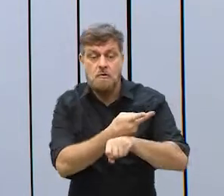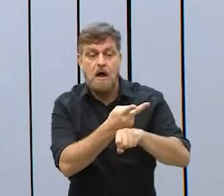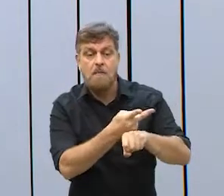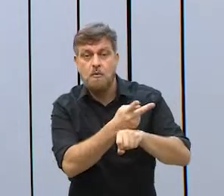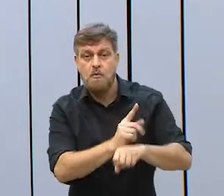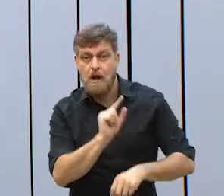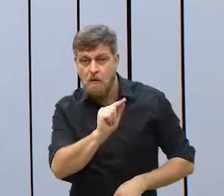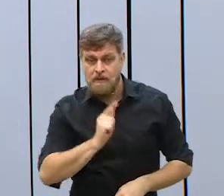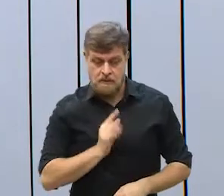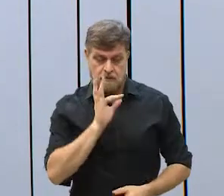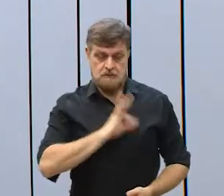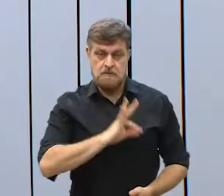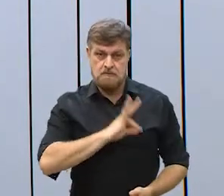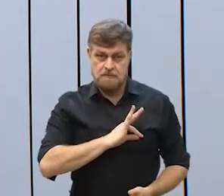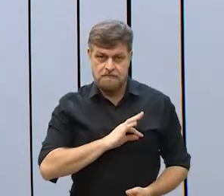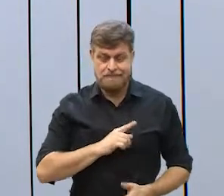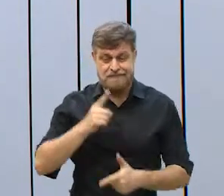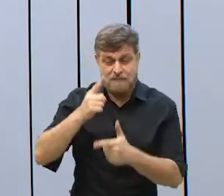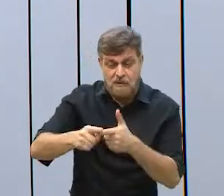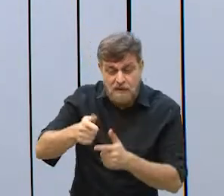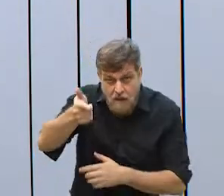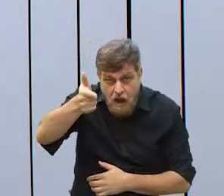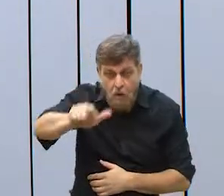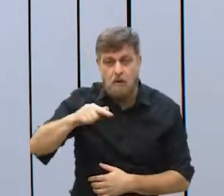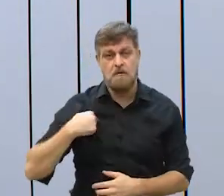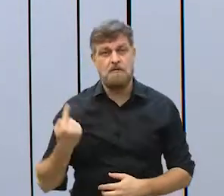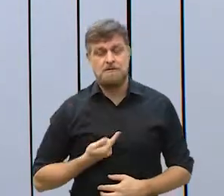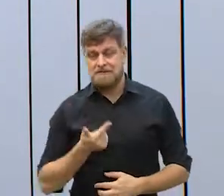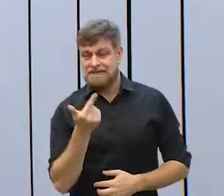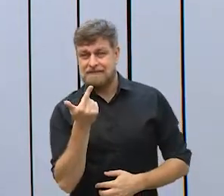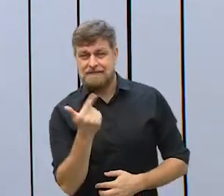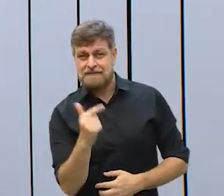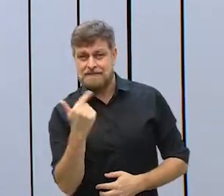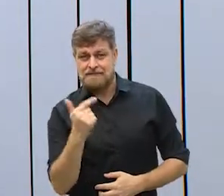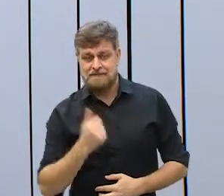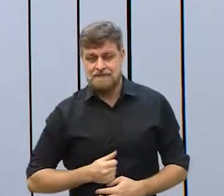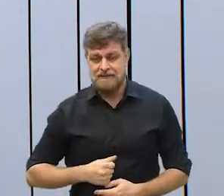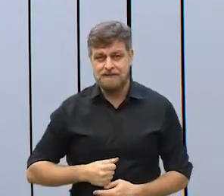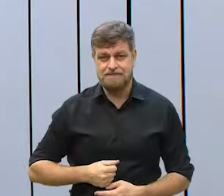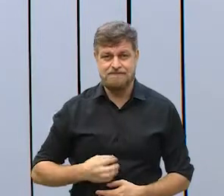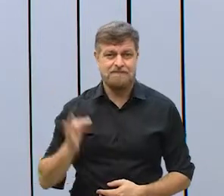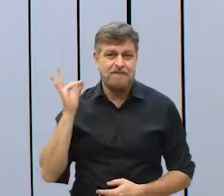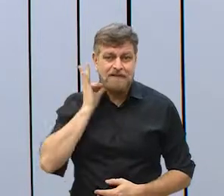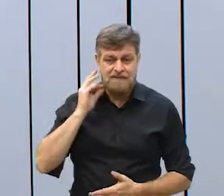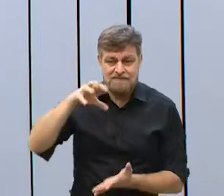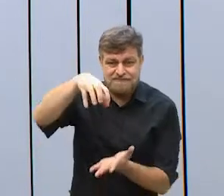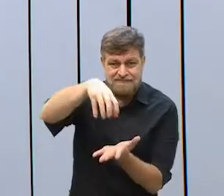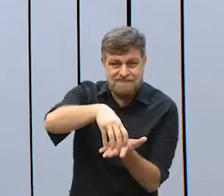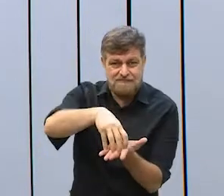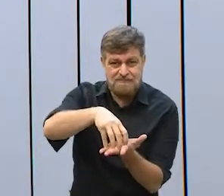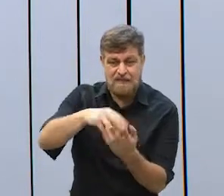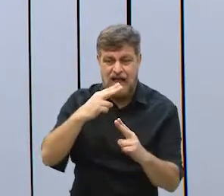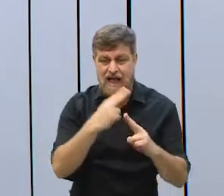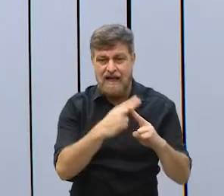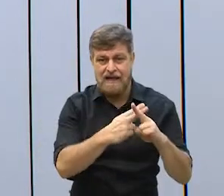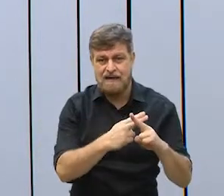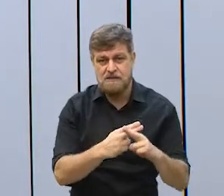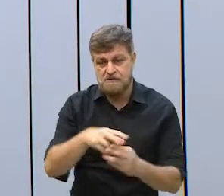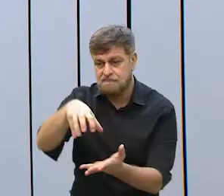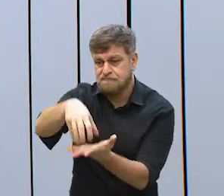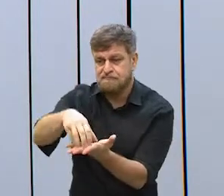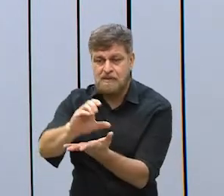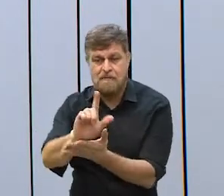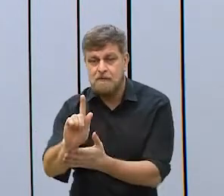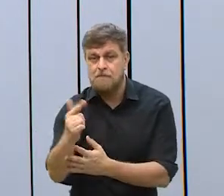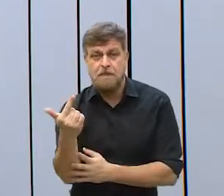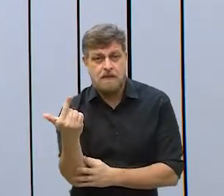uma renda ou dinheiro? Aí é outro problema. Aí nós não temos a lotérica suficiente no distrito.